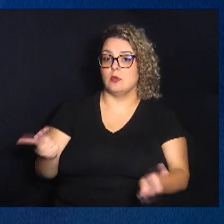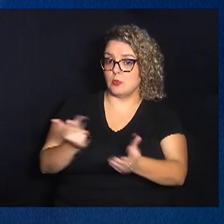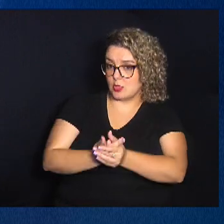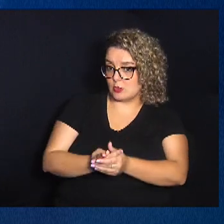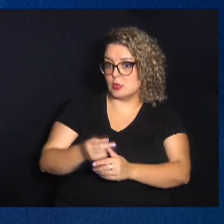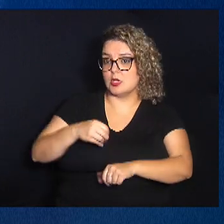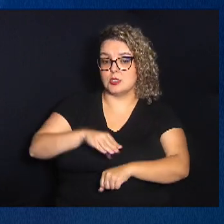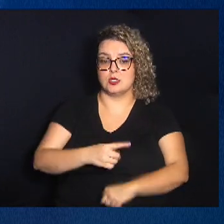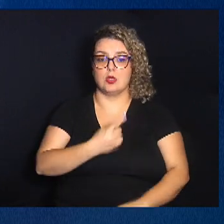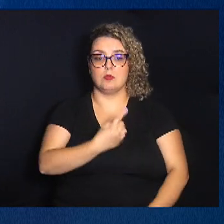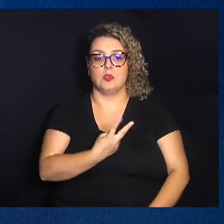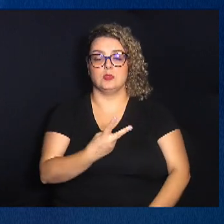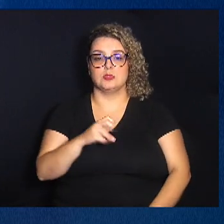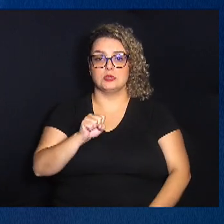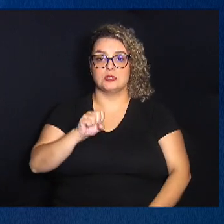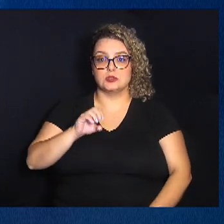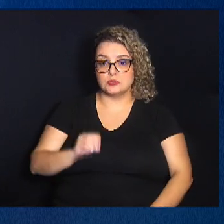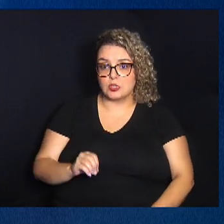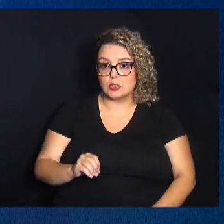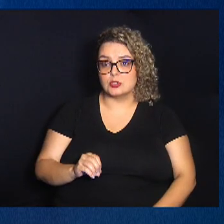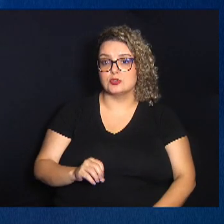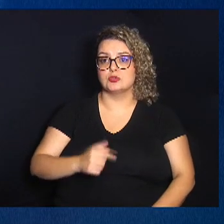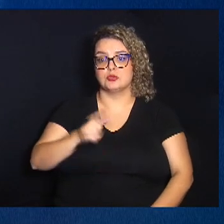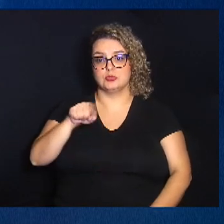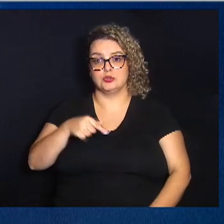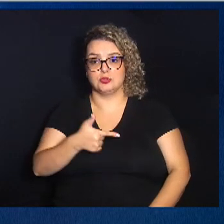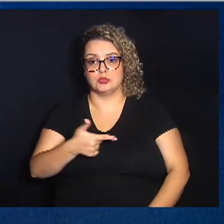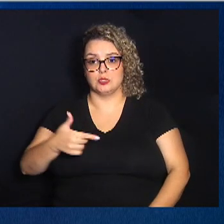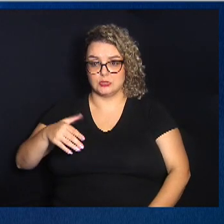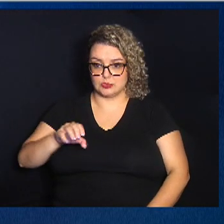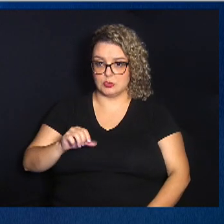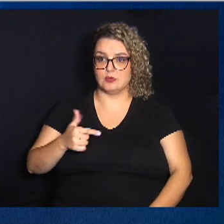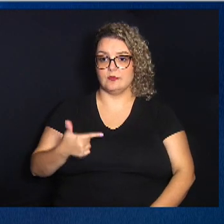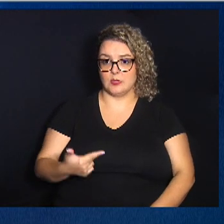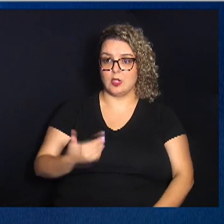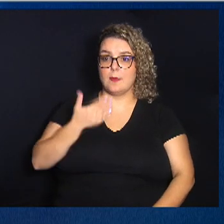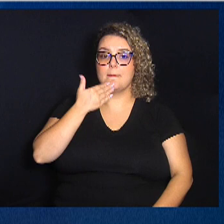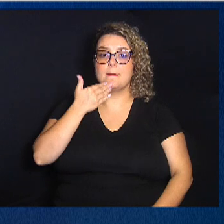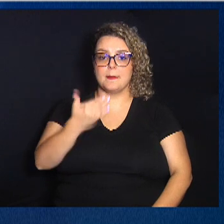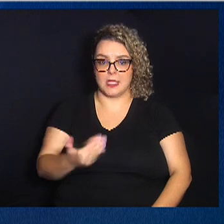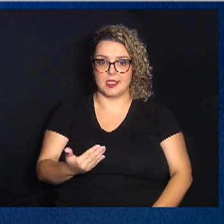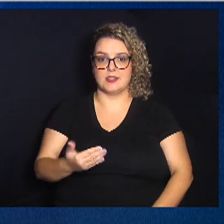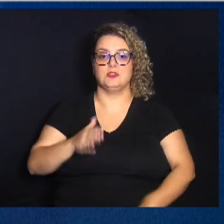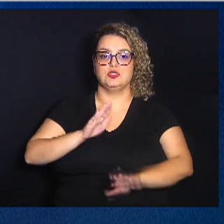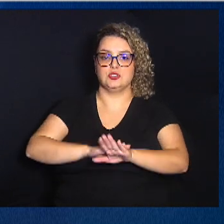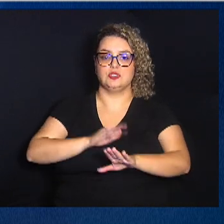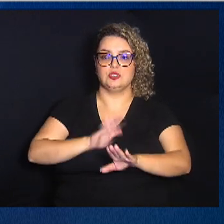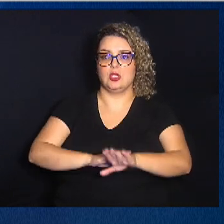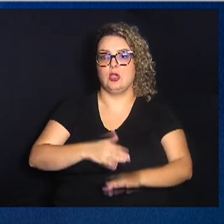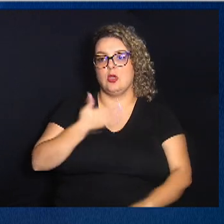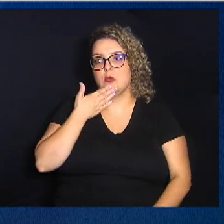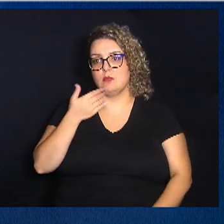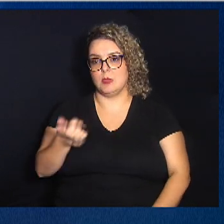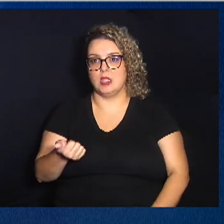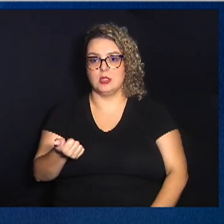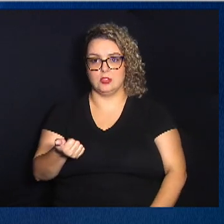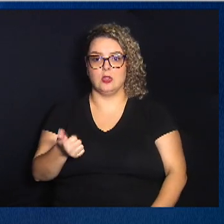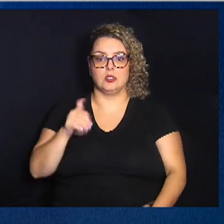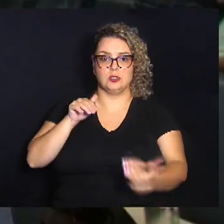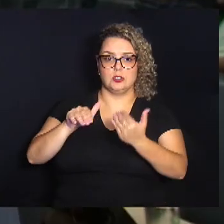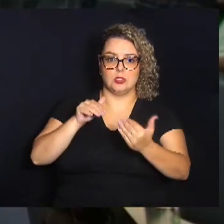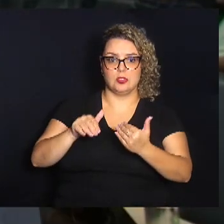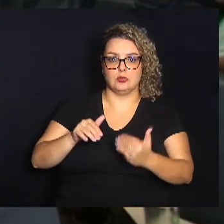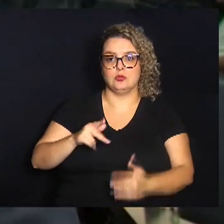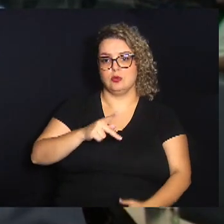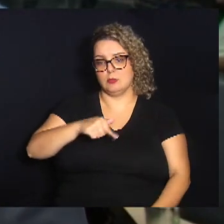indicação 1280 de 2024, onde solicita ações para melhoras do trânsito no Parque da